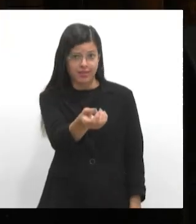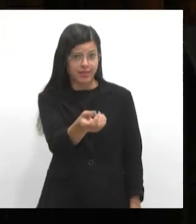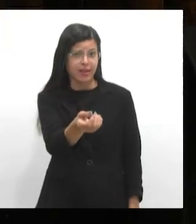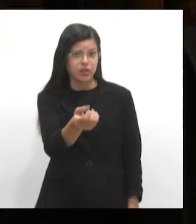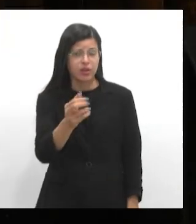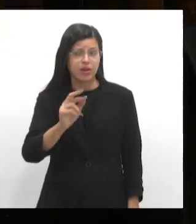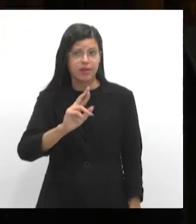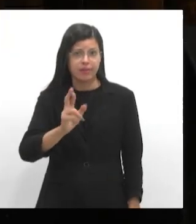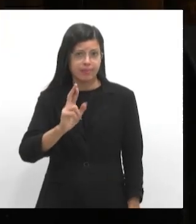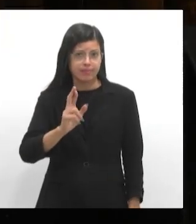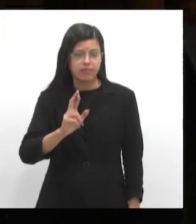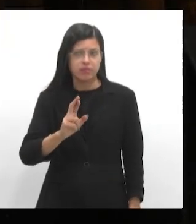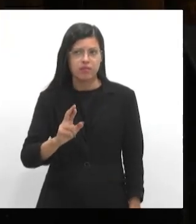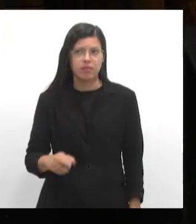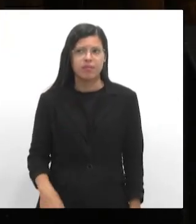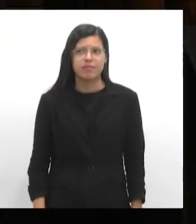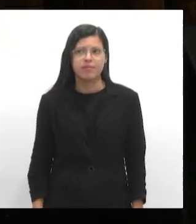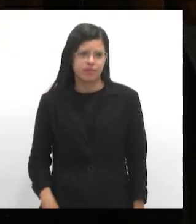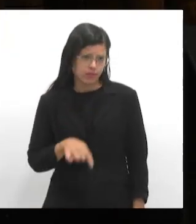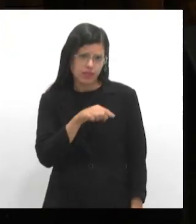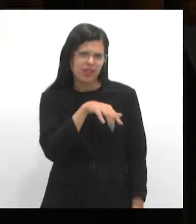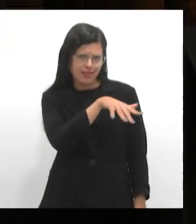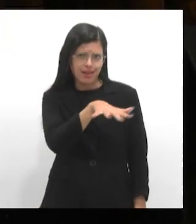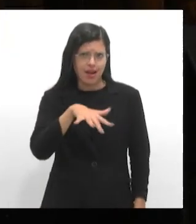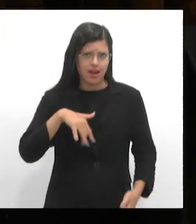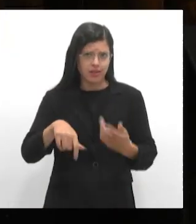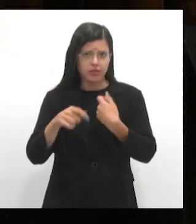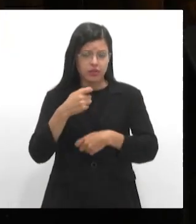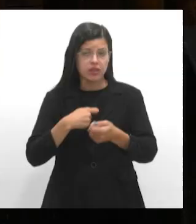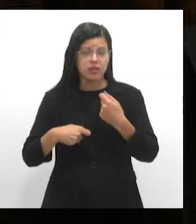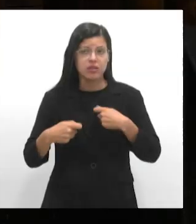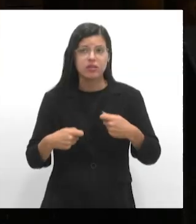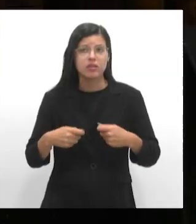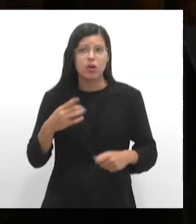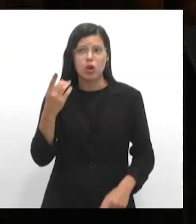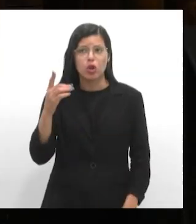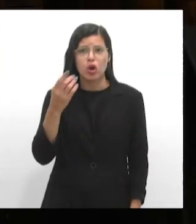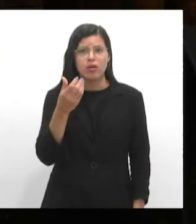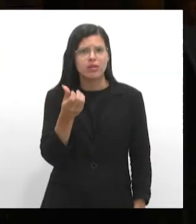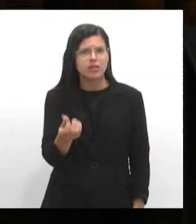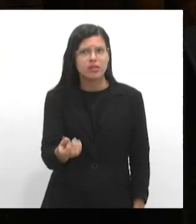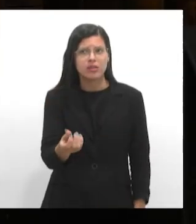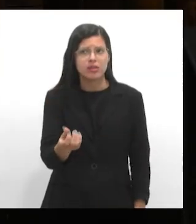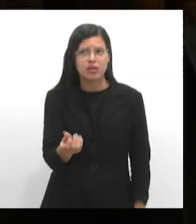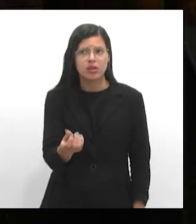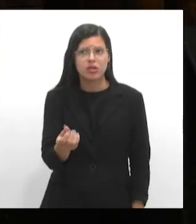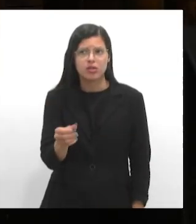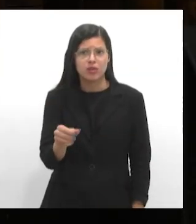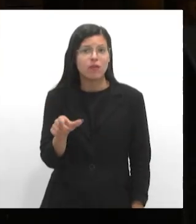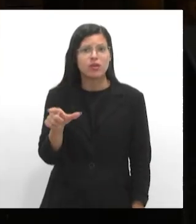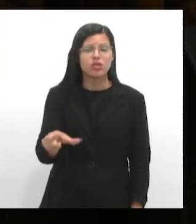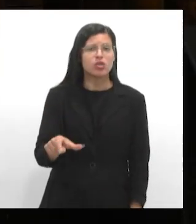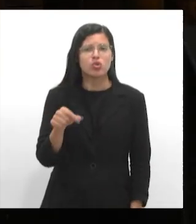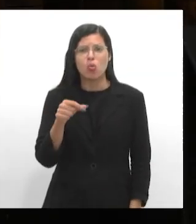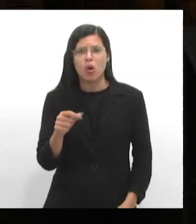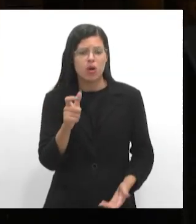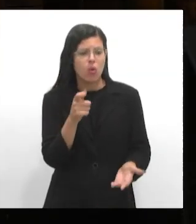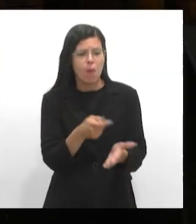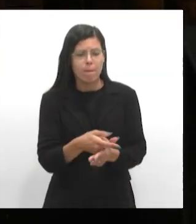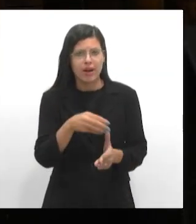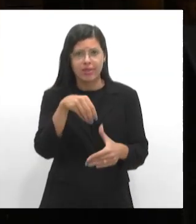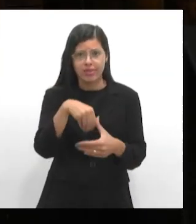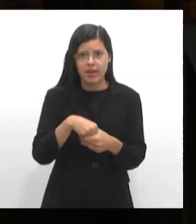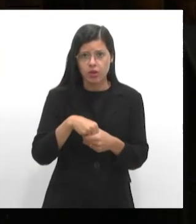o senhor é do mercado, é do ramo, um dólar a 6, o senhor vai dar preferência para o mercado externo ou para o mercado